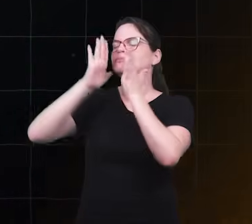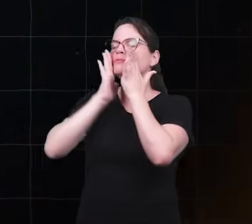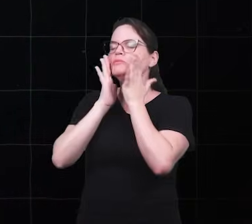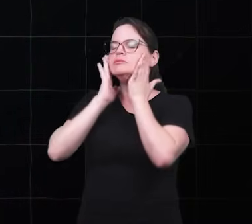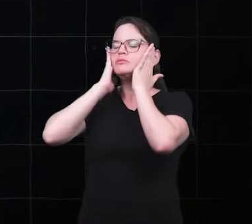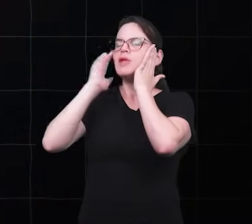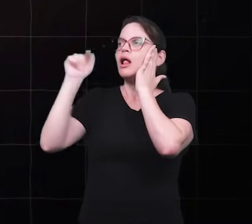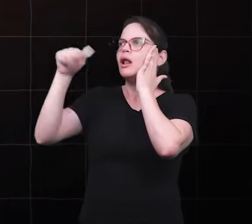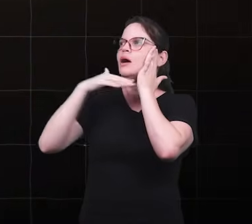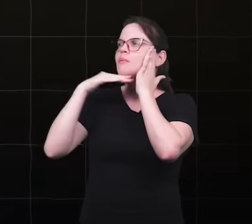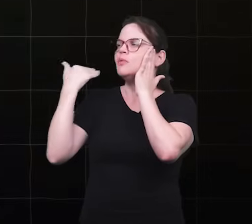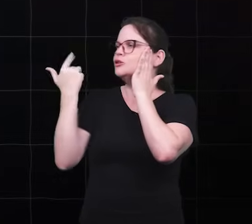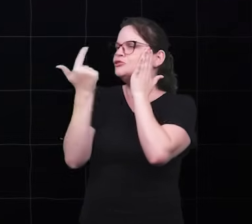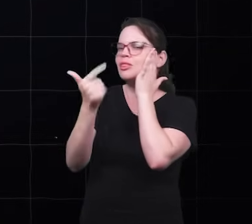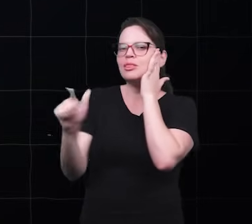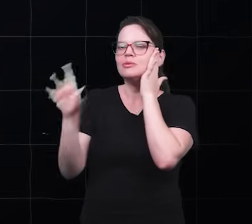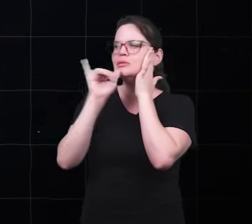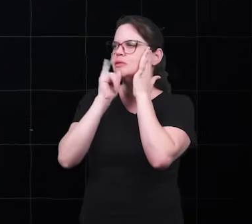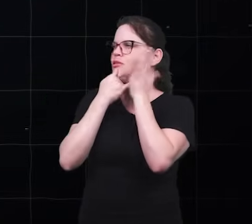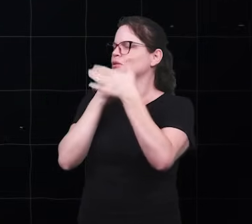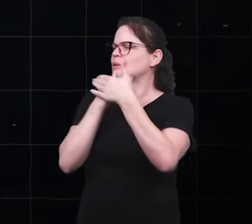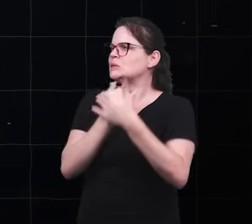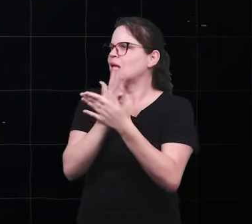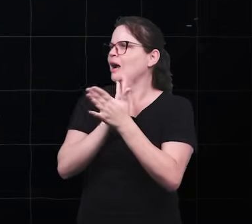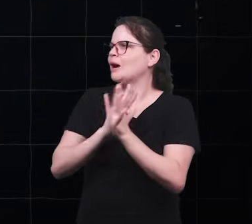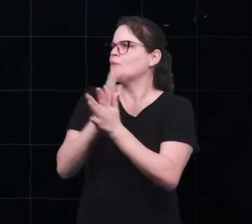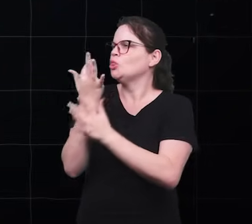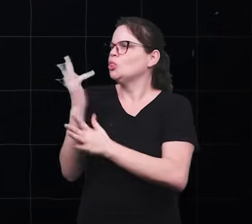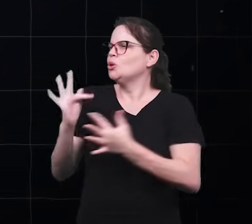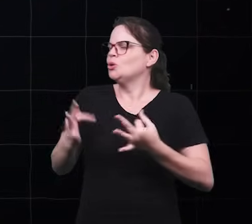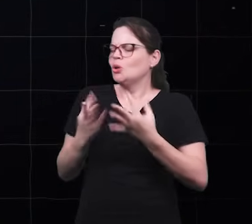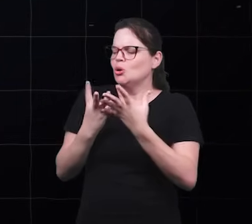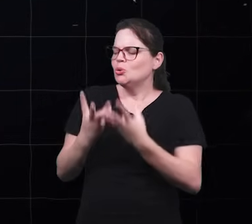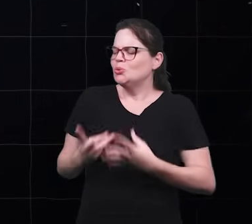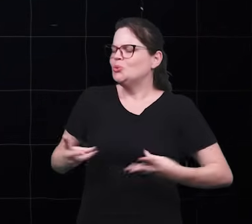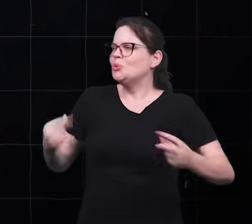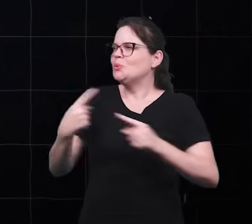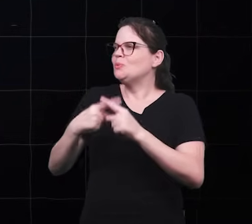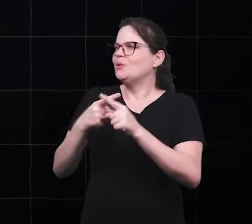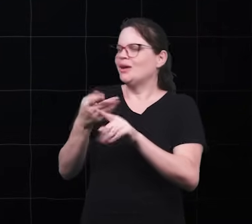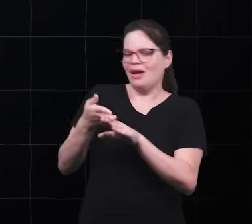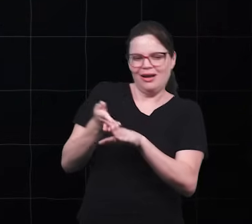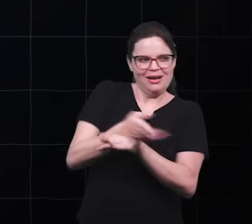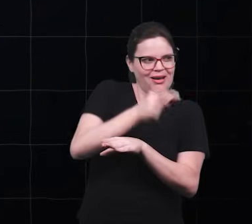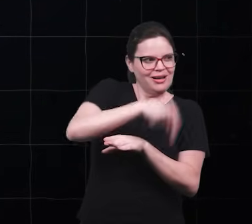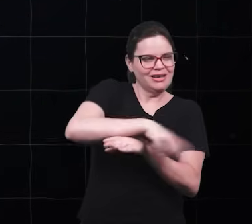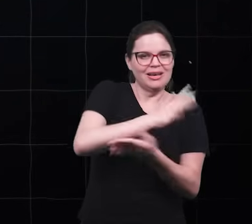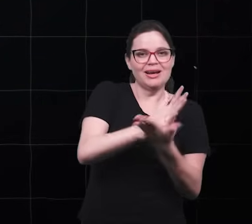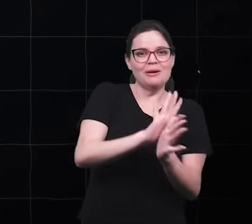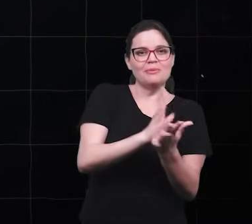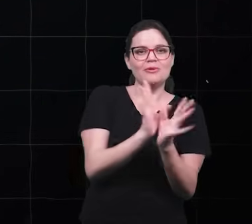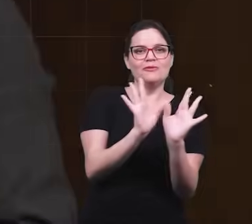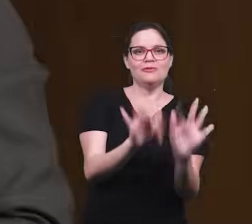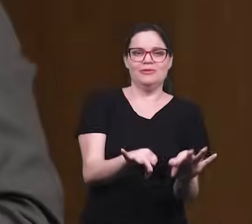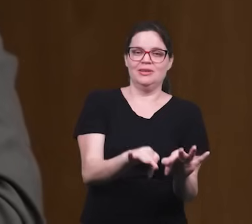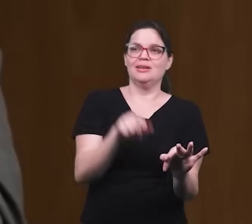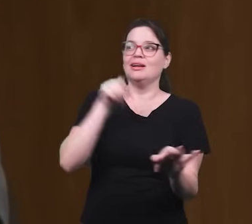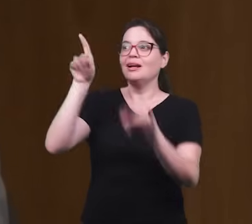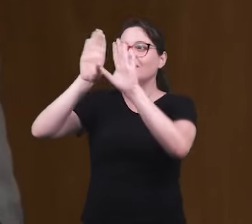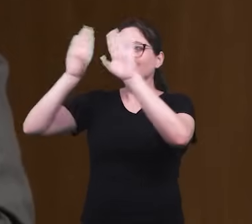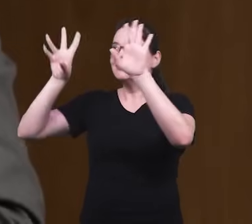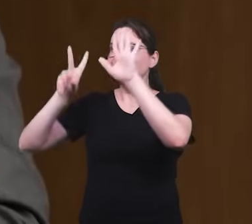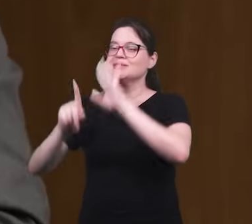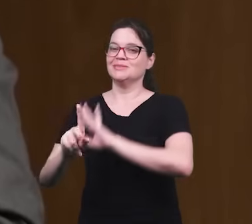mais morte, e nem pranto, nem clamor, nem dor, porque já as primeiras coisas são passadas. Então, tudo